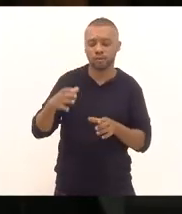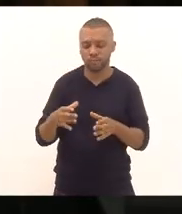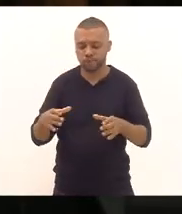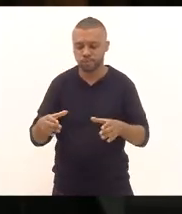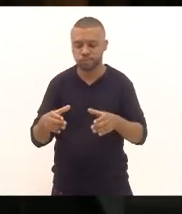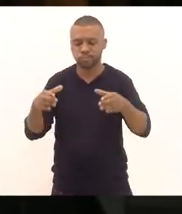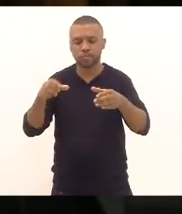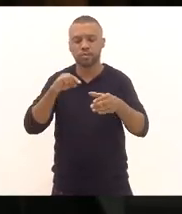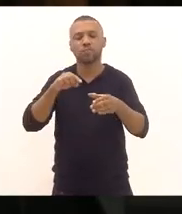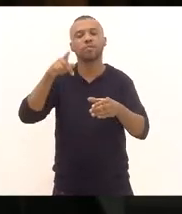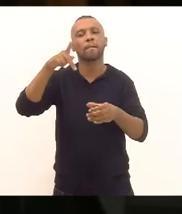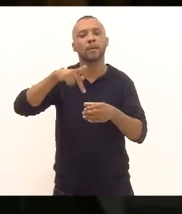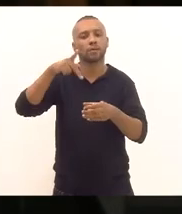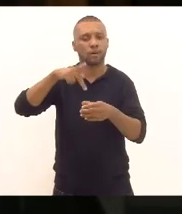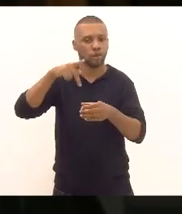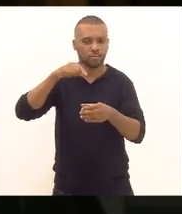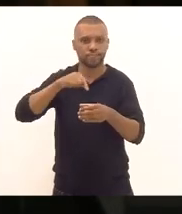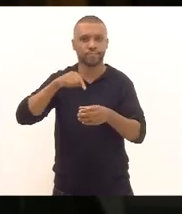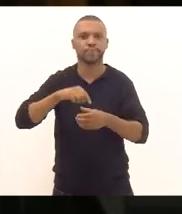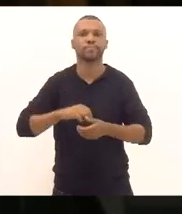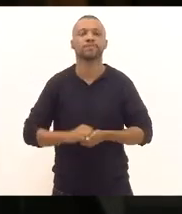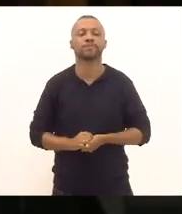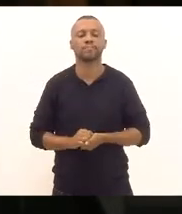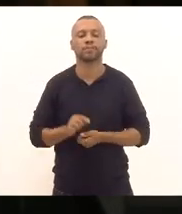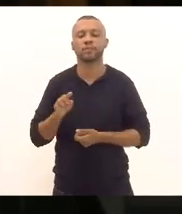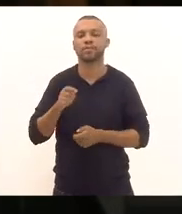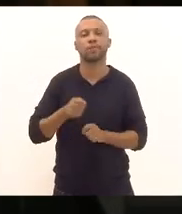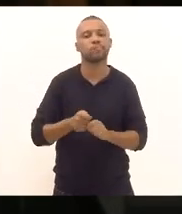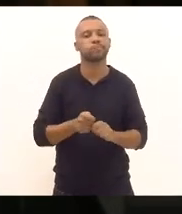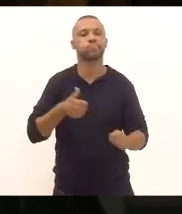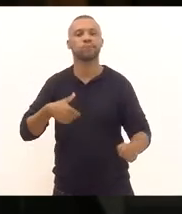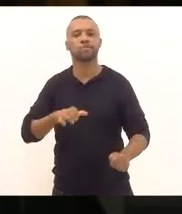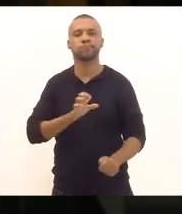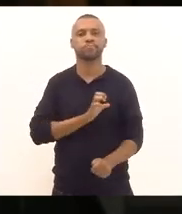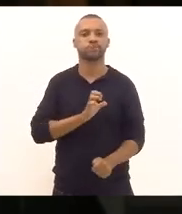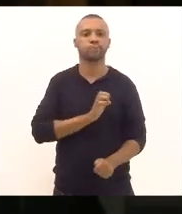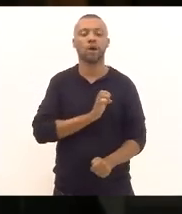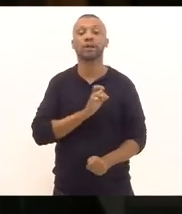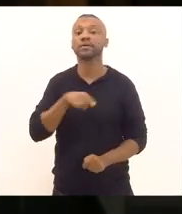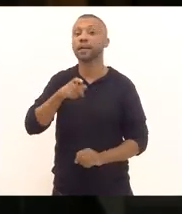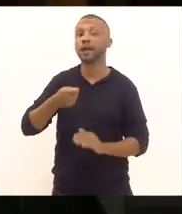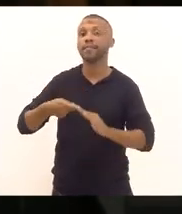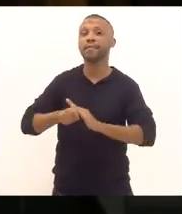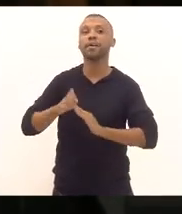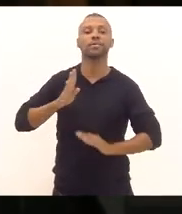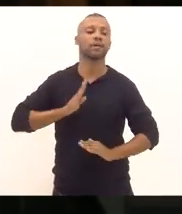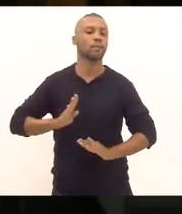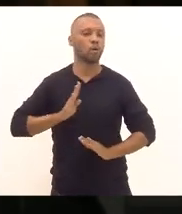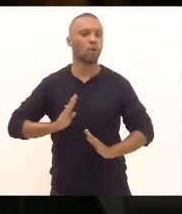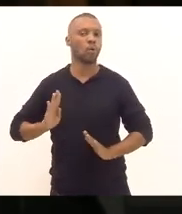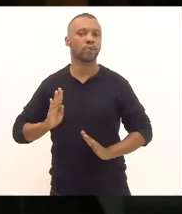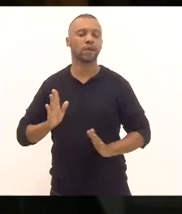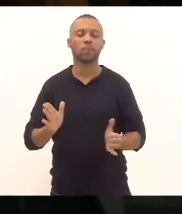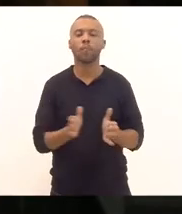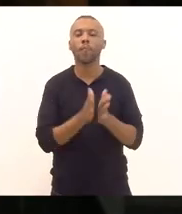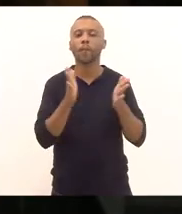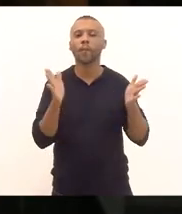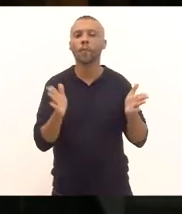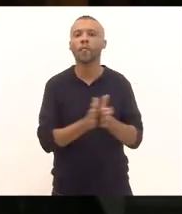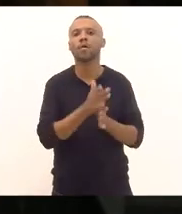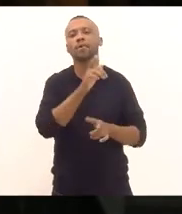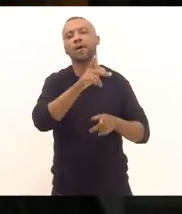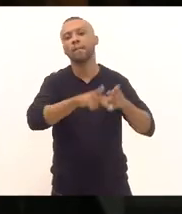petróleo isso enriquece os acionistas e empobrece